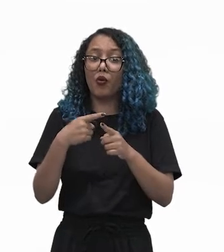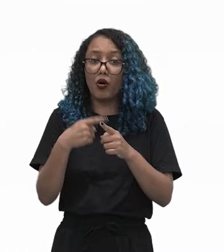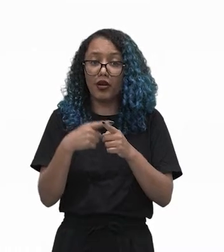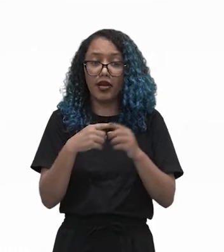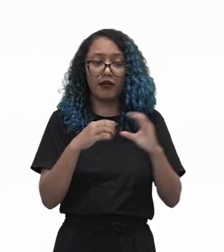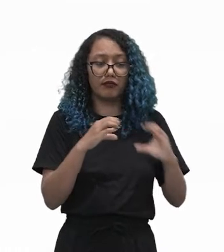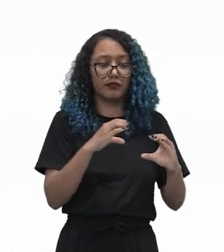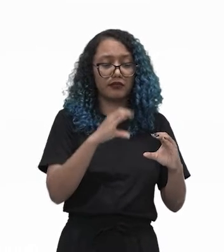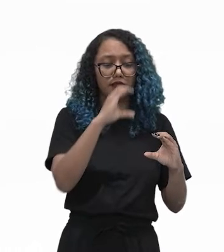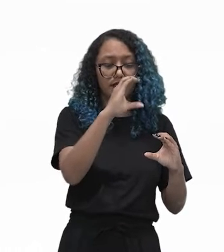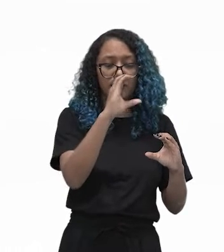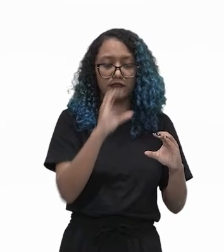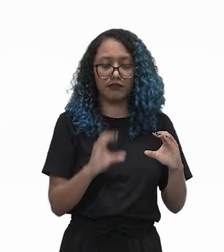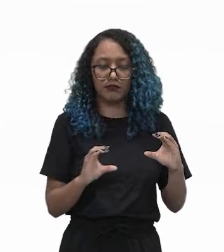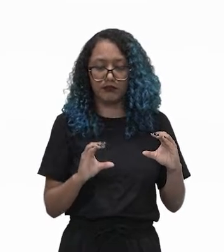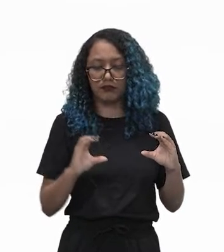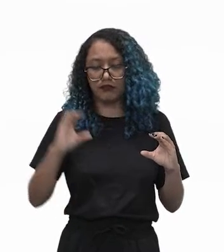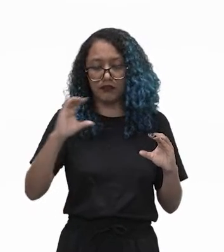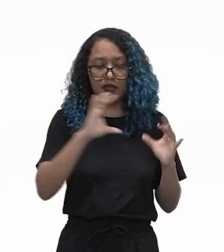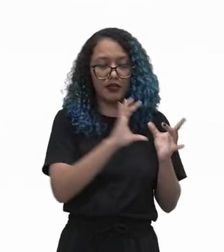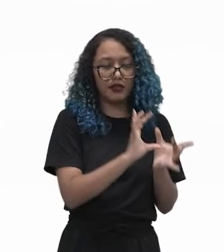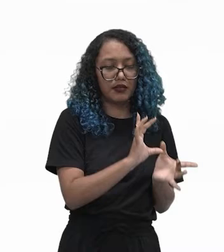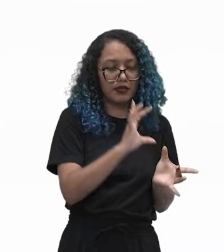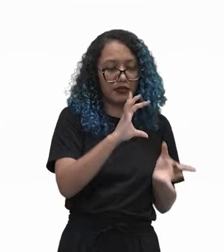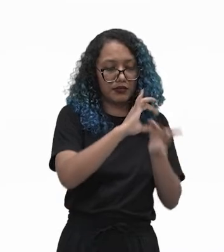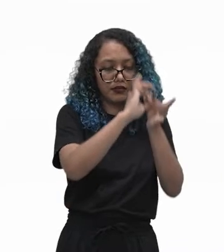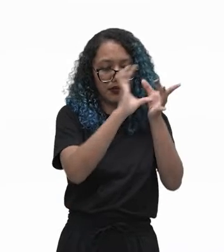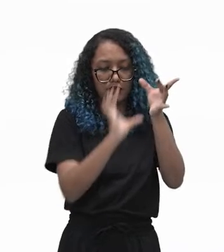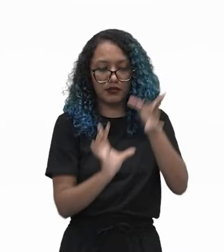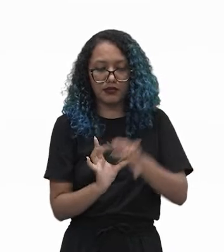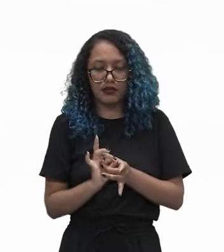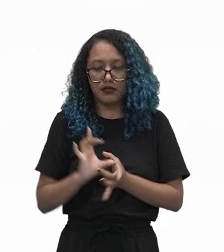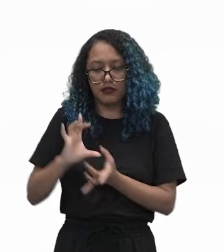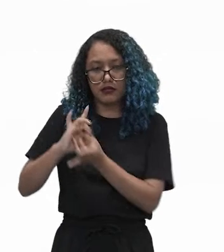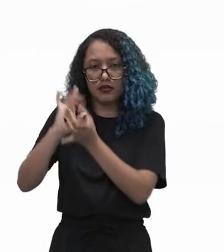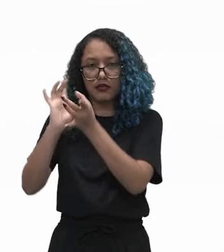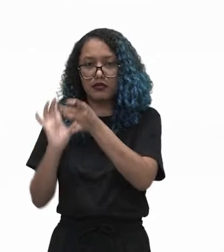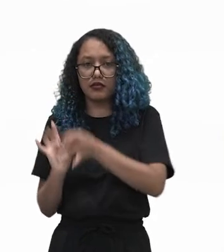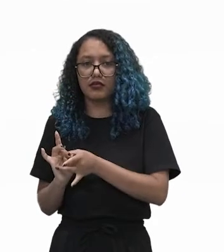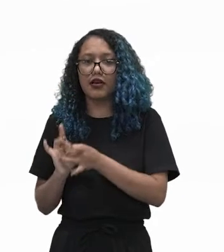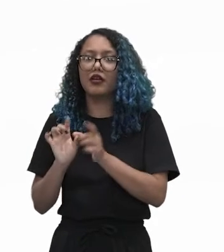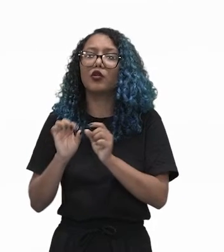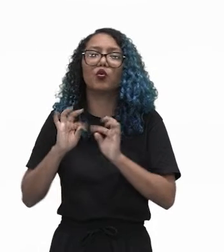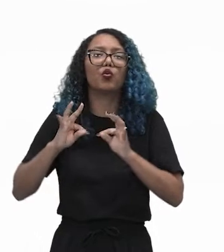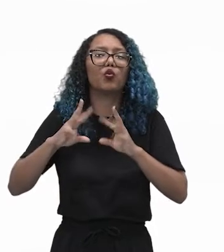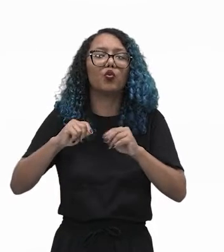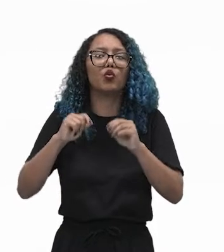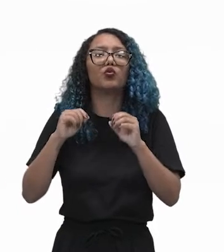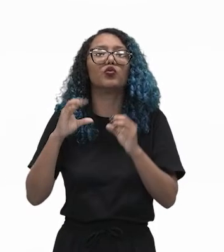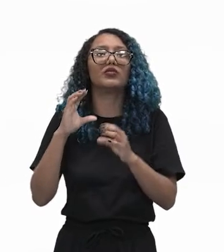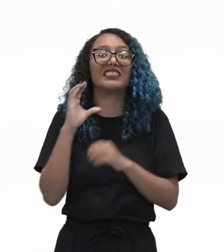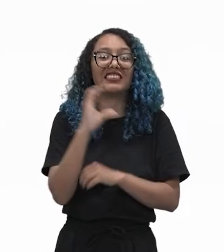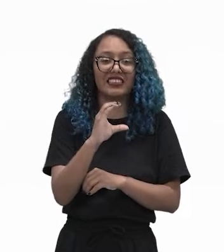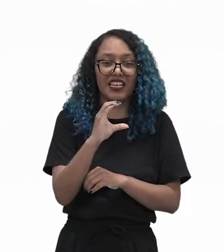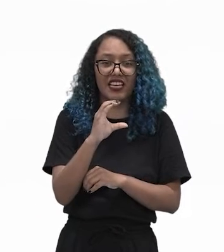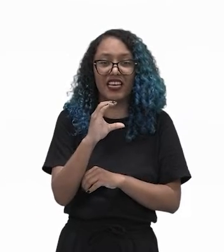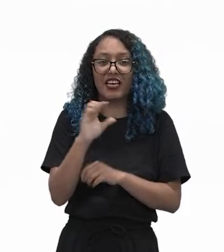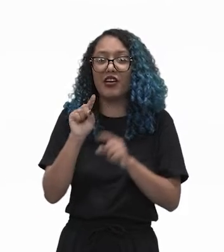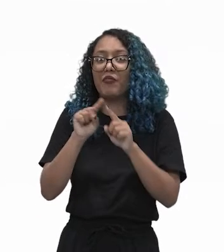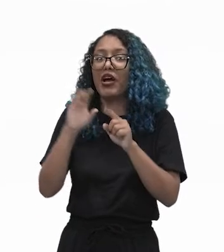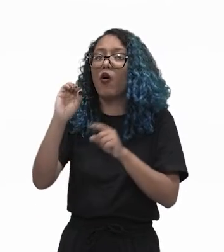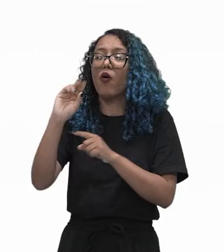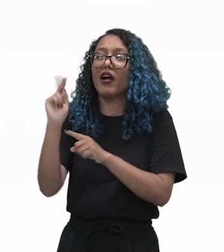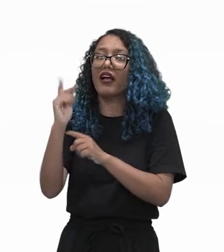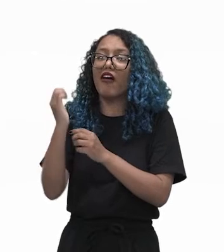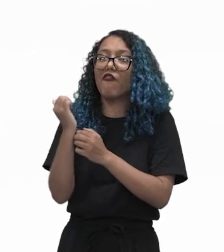aqui, a cadeia principal, ela tem uma sequência de carbonos e esse hidrogênio, oxigênio, ele ficou para fora. Então,